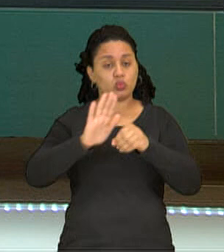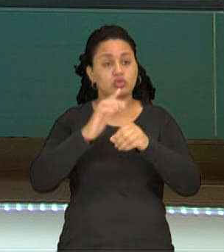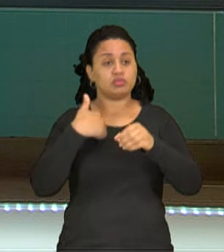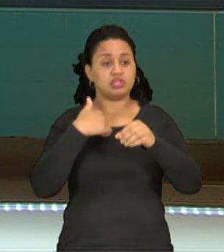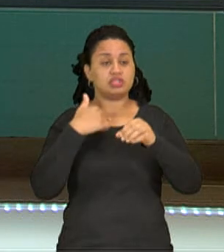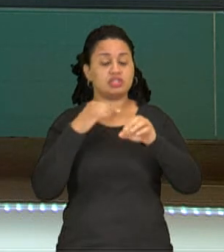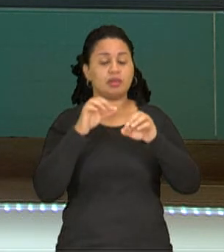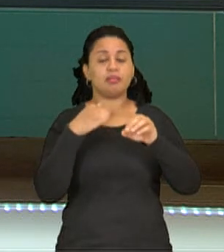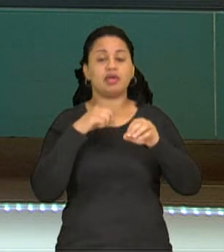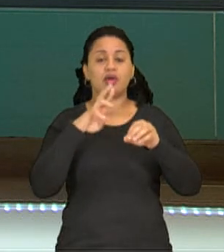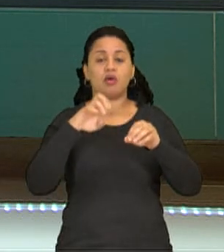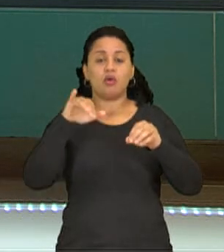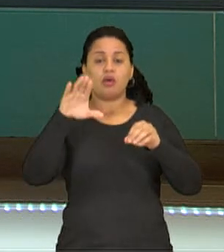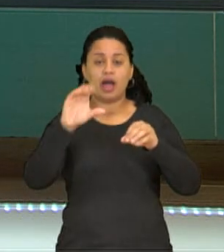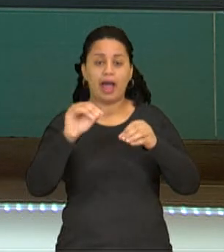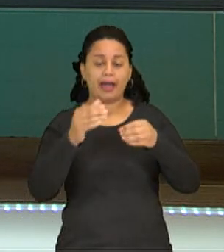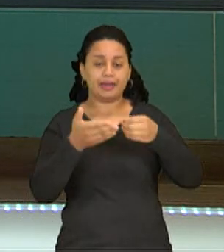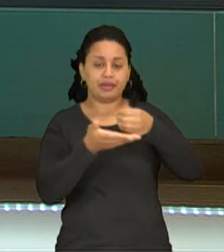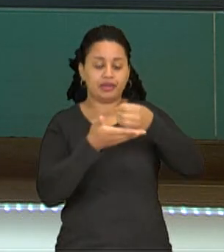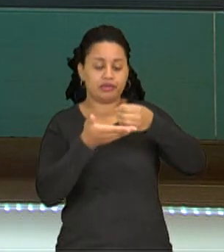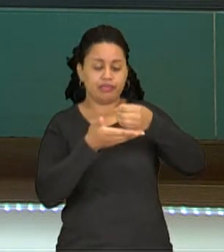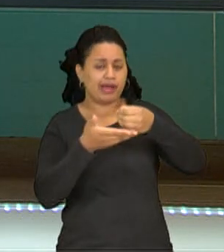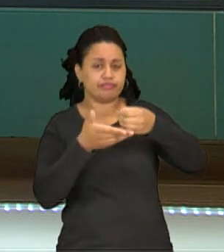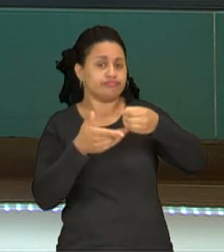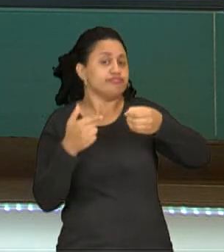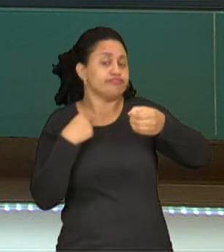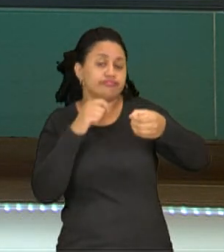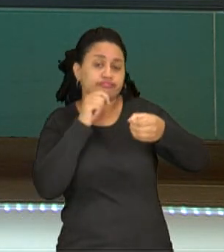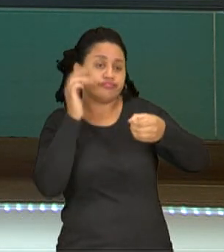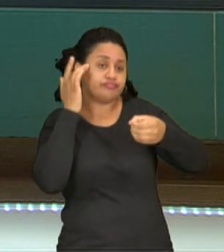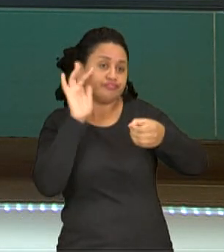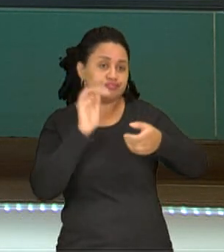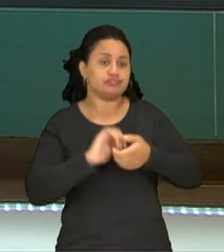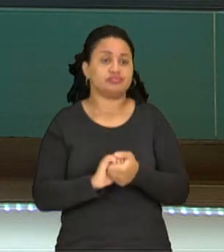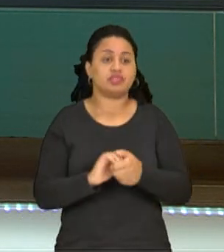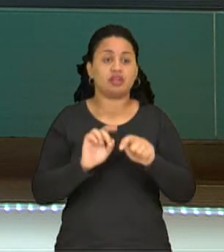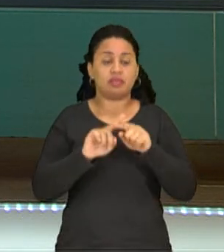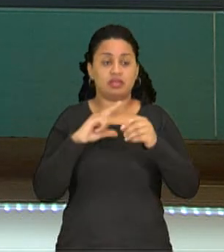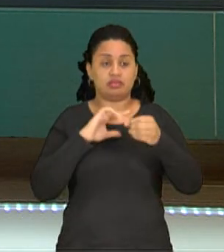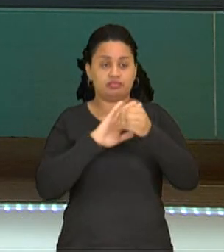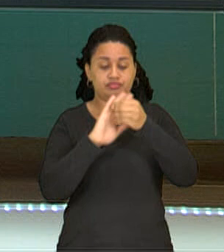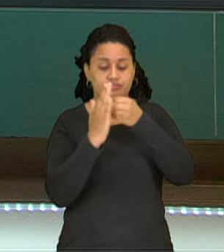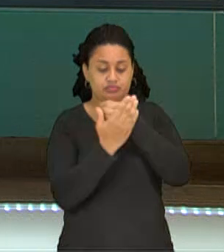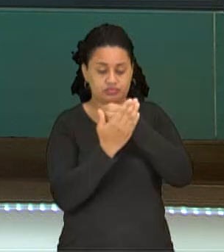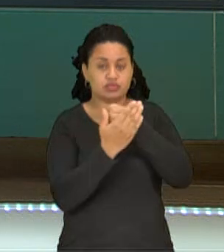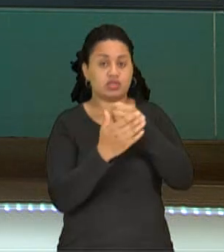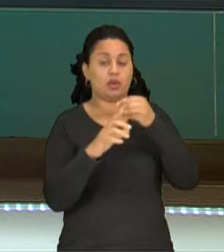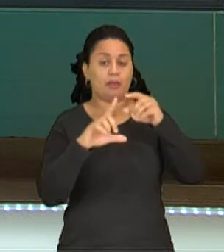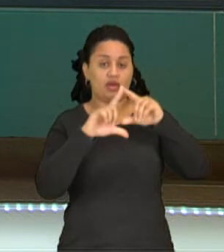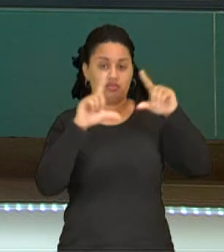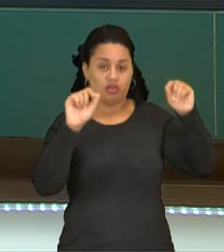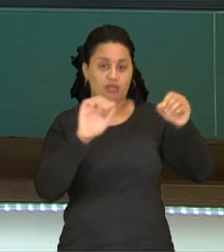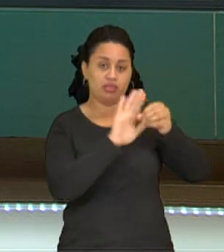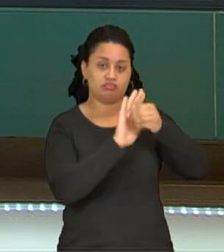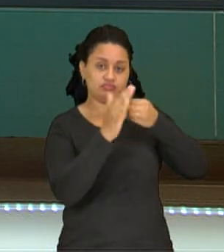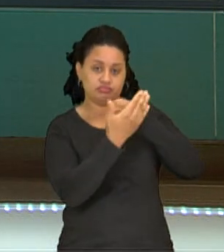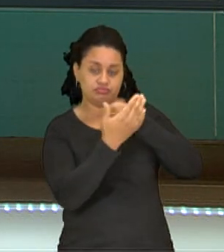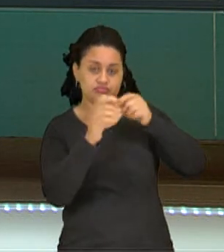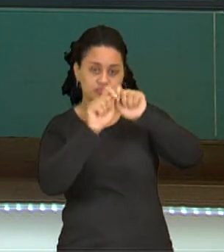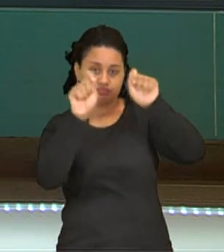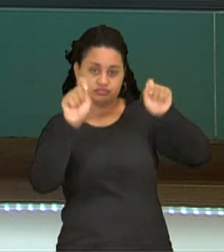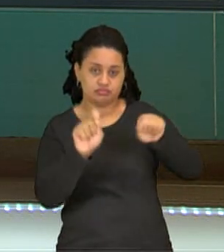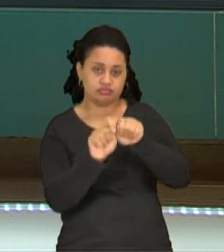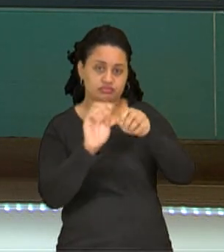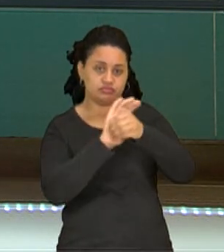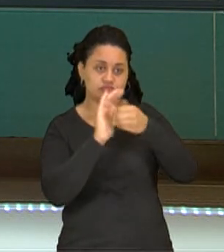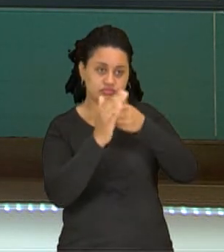primeiro nós precisamos achar esse raio da base que não foi nos dados. Mas a gente tem área lateral, então vamos usar a fórmula da área lateral, que